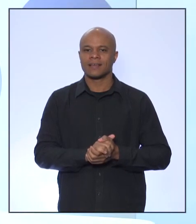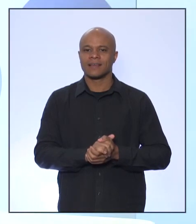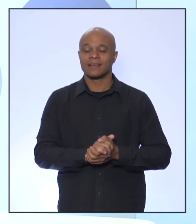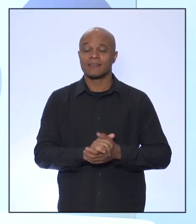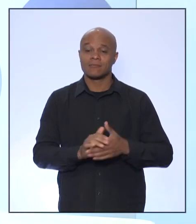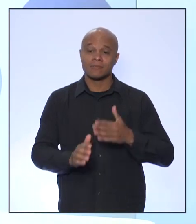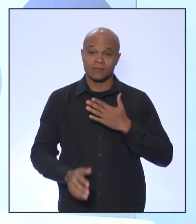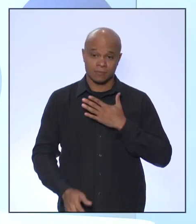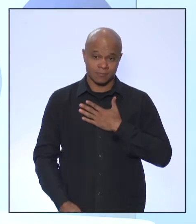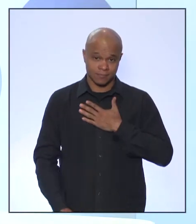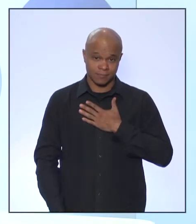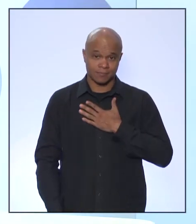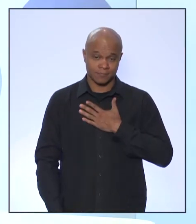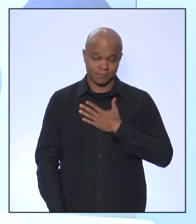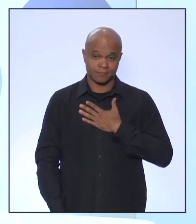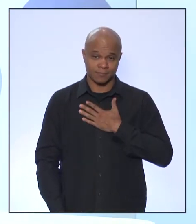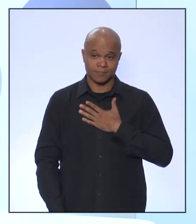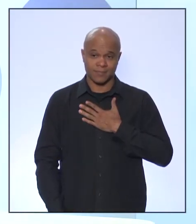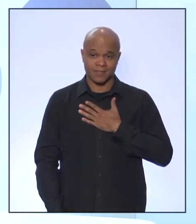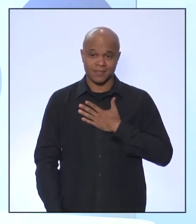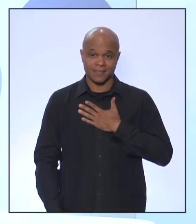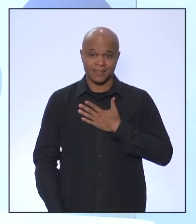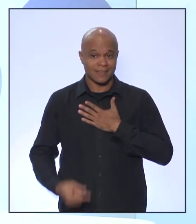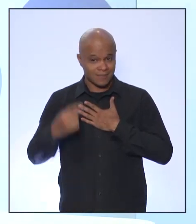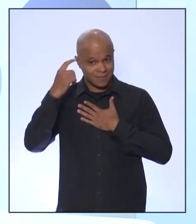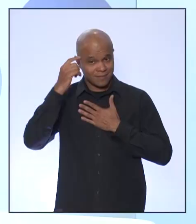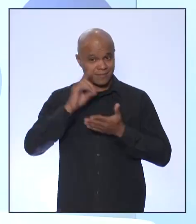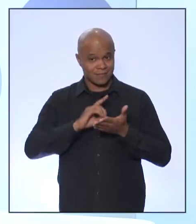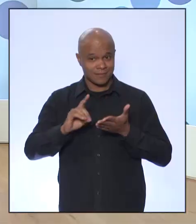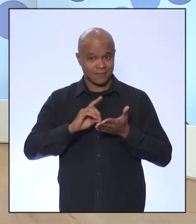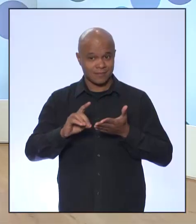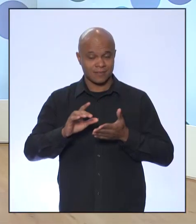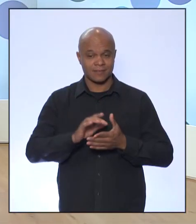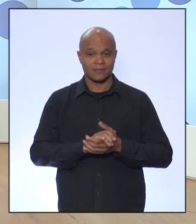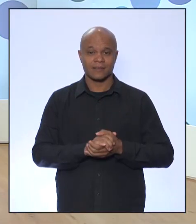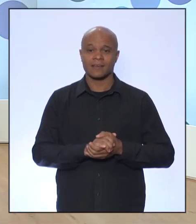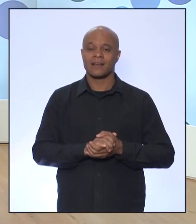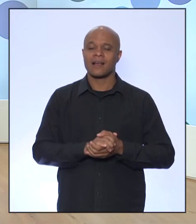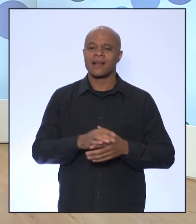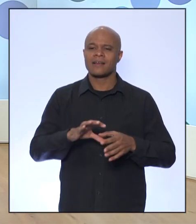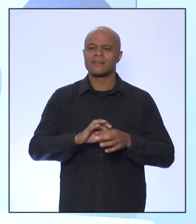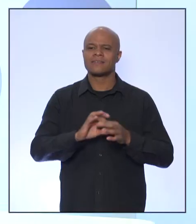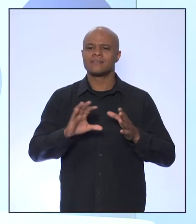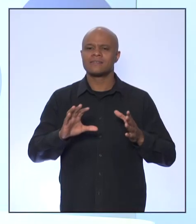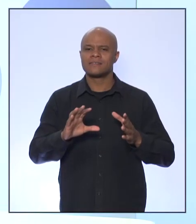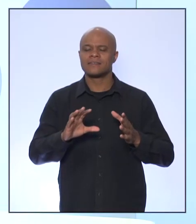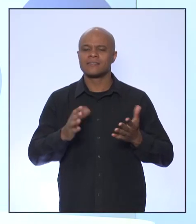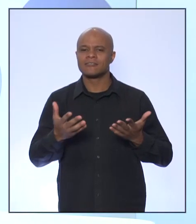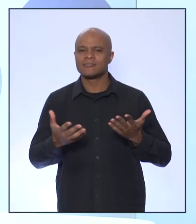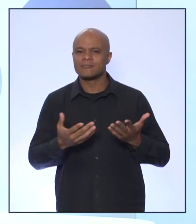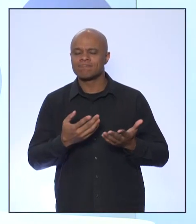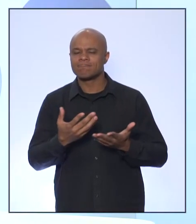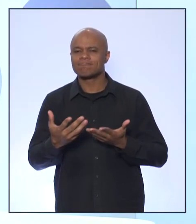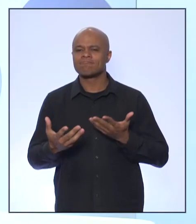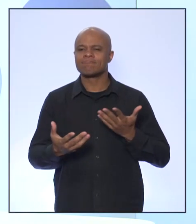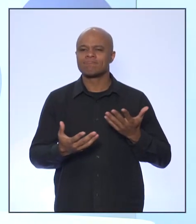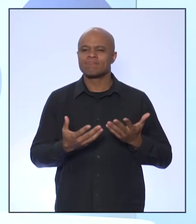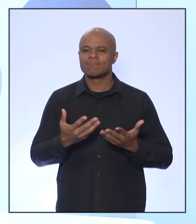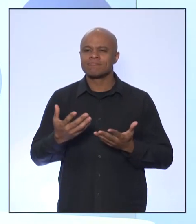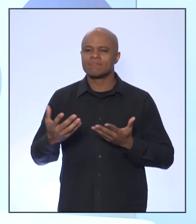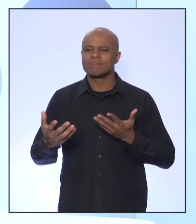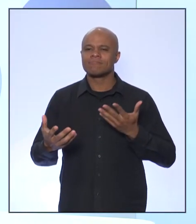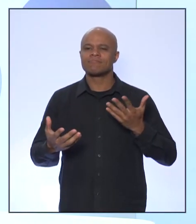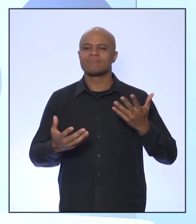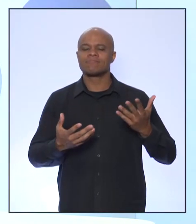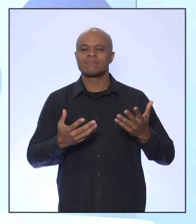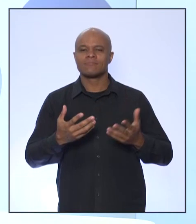mim, né, segundo o dicionário, vamos pensar assim no dicionário, né? A liberdade, ela é algo que